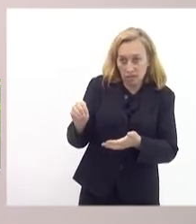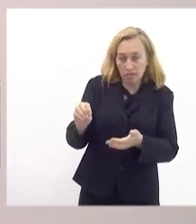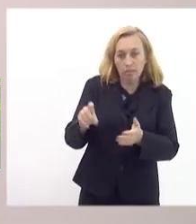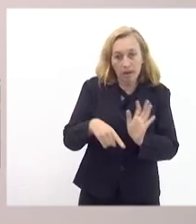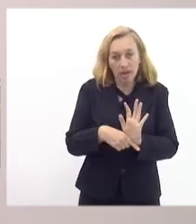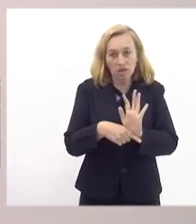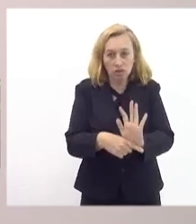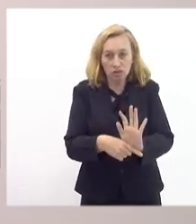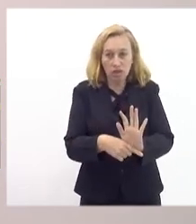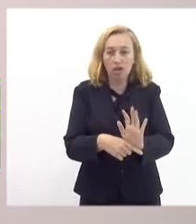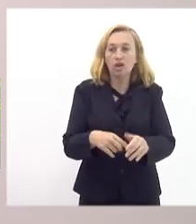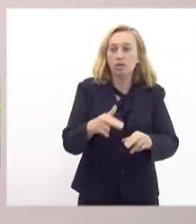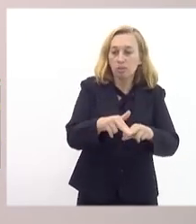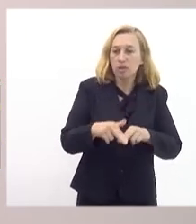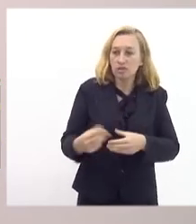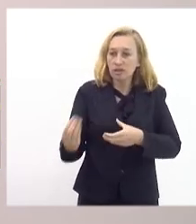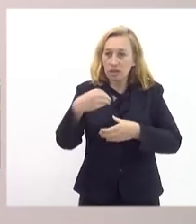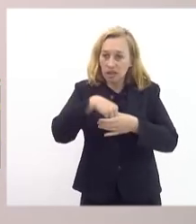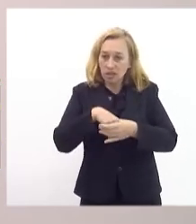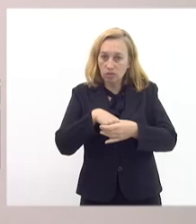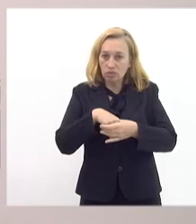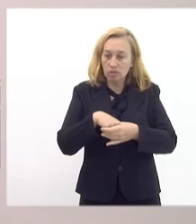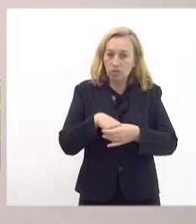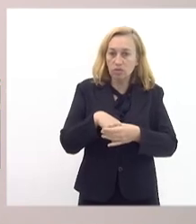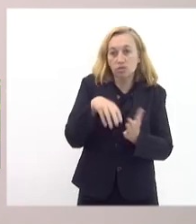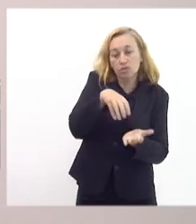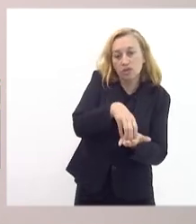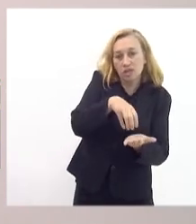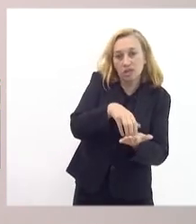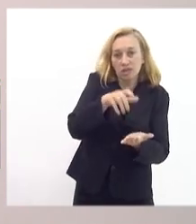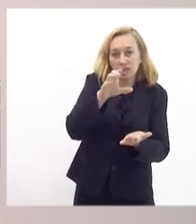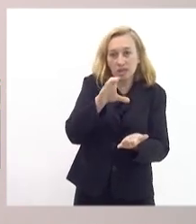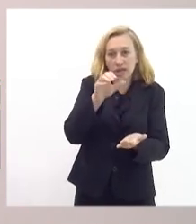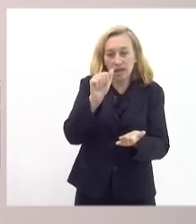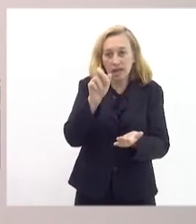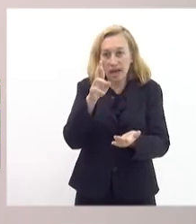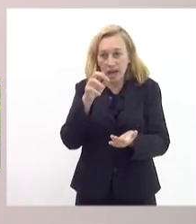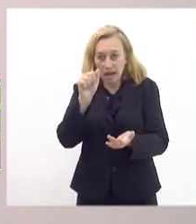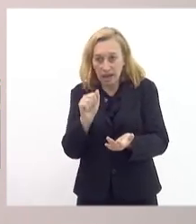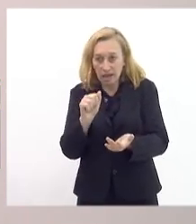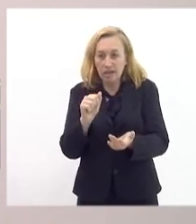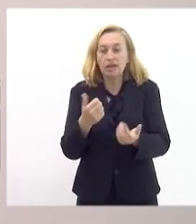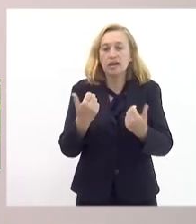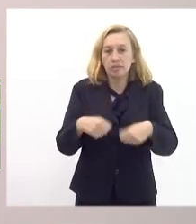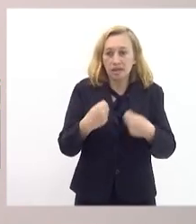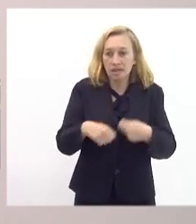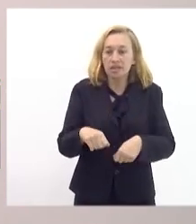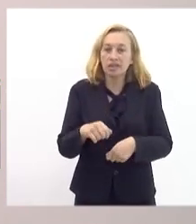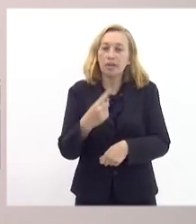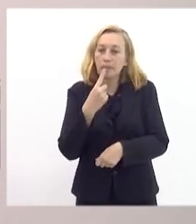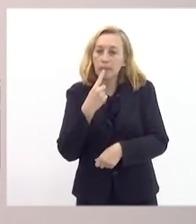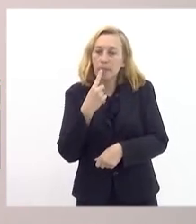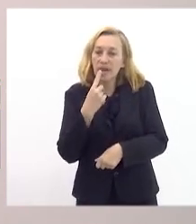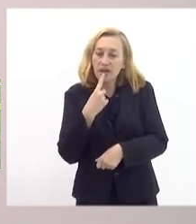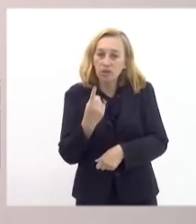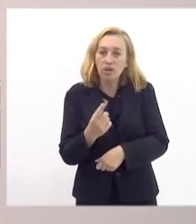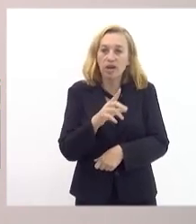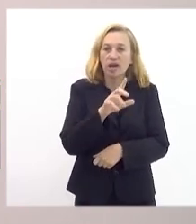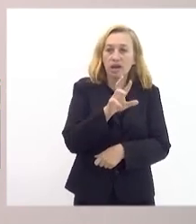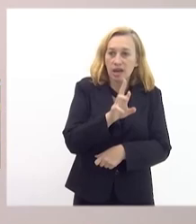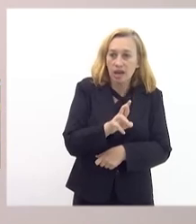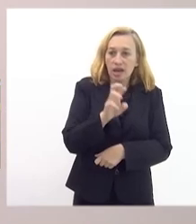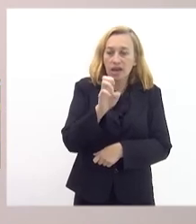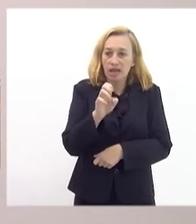atender à carga por isso eles ficam dentro do centro de carga e a gente precisa colocar a peça dos reservatórios porque a grande política